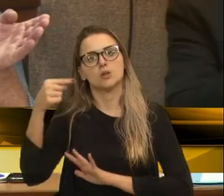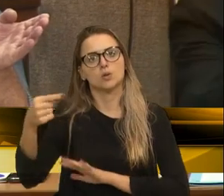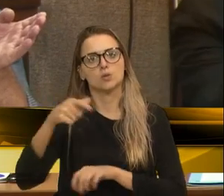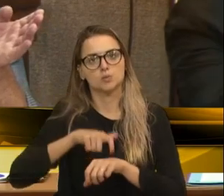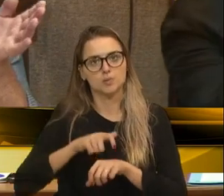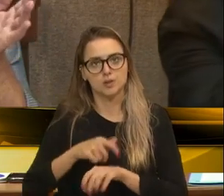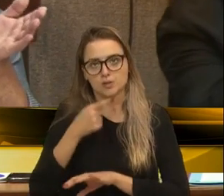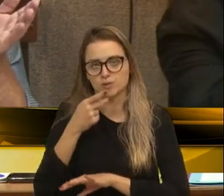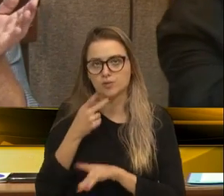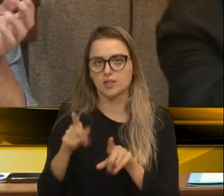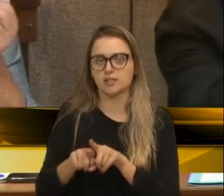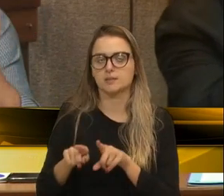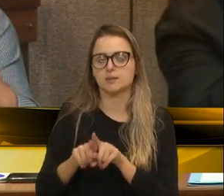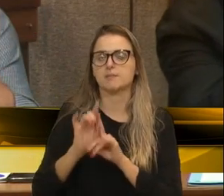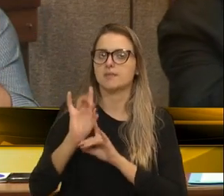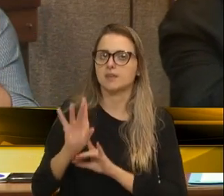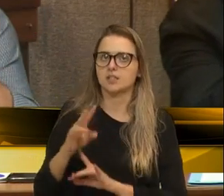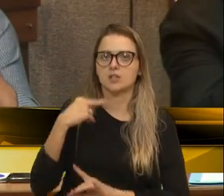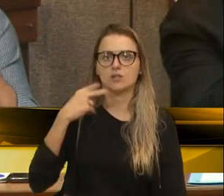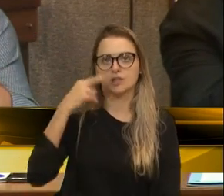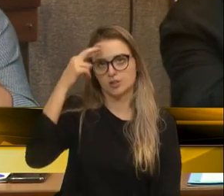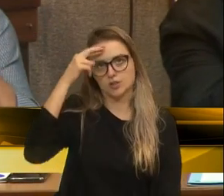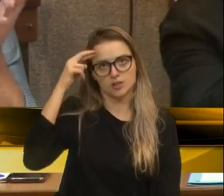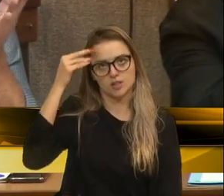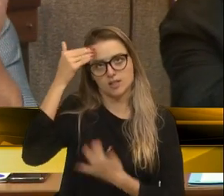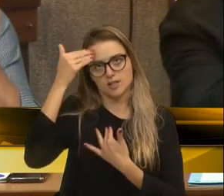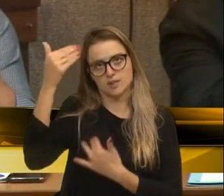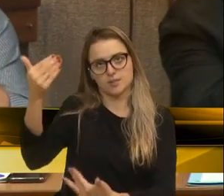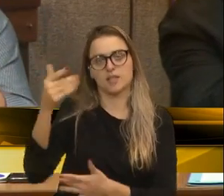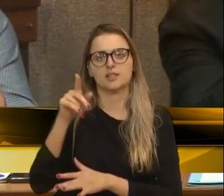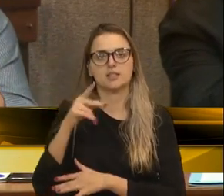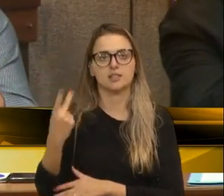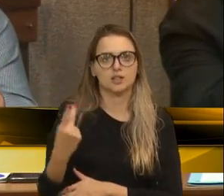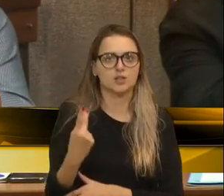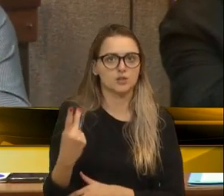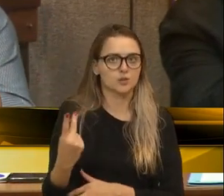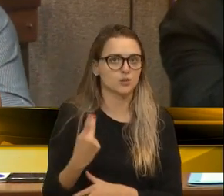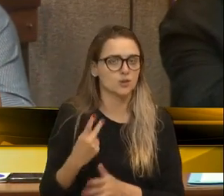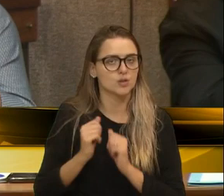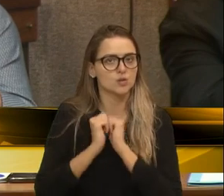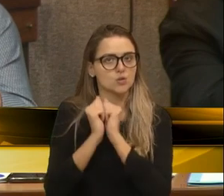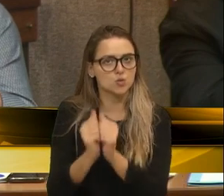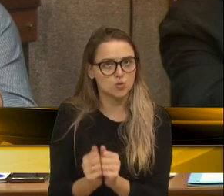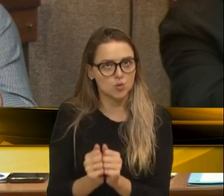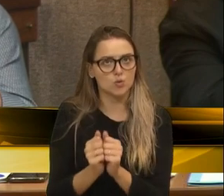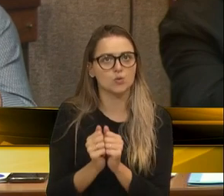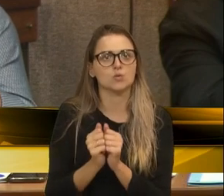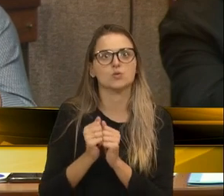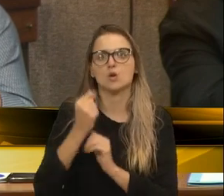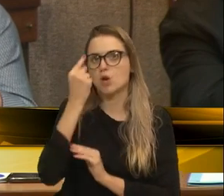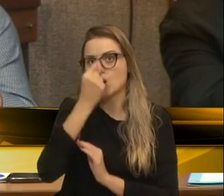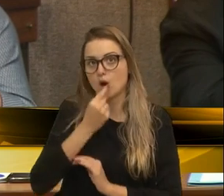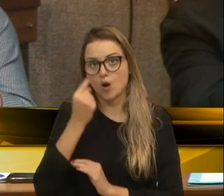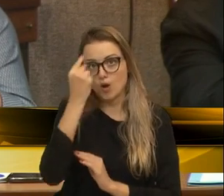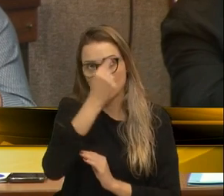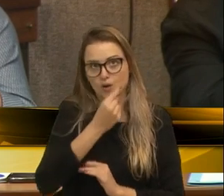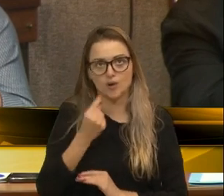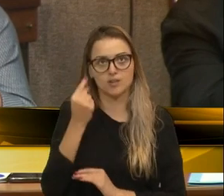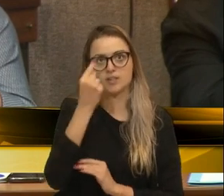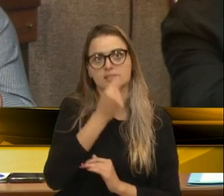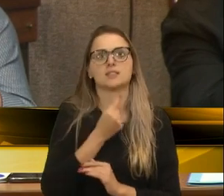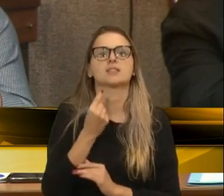oportunidade, mas só, vereador Rafael, primeiro lhe agradecer por nós poder ter corrido tantas horas lá, sem